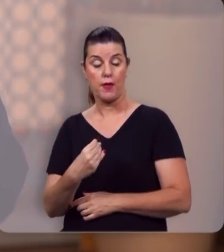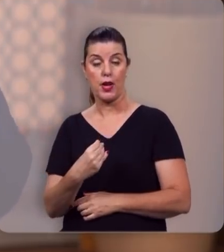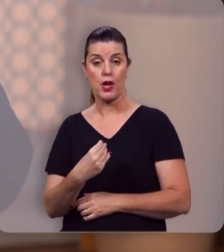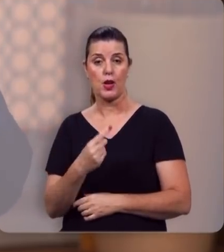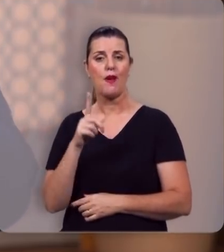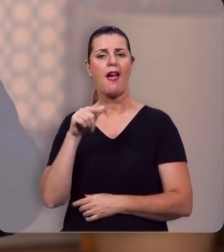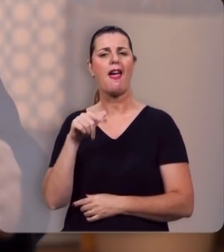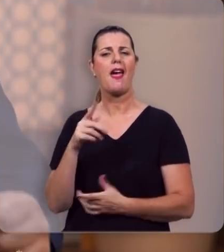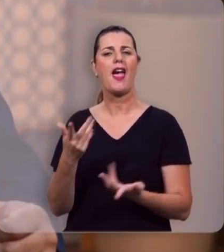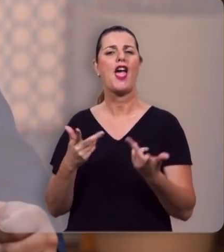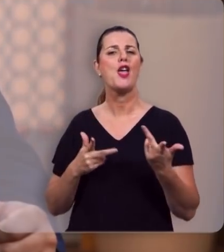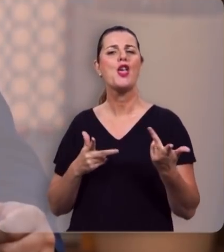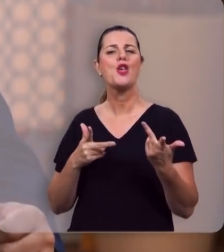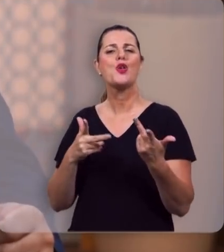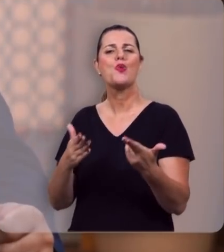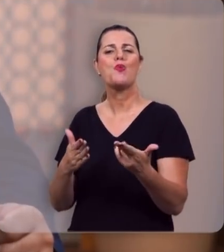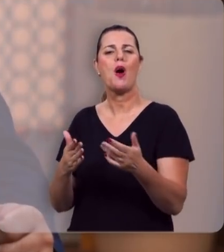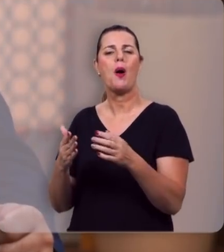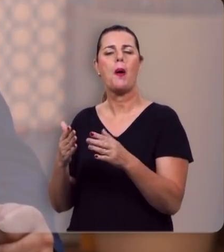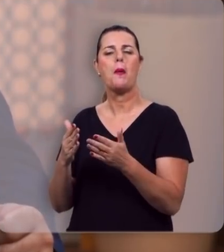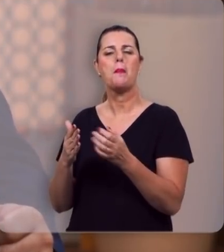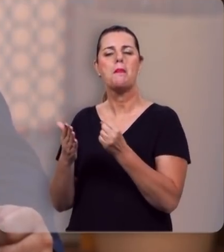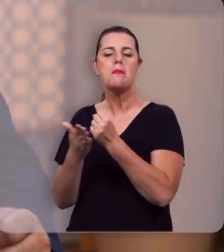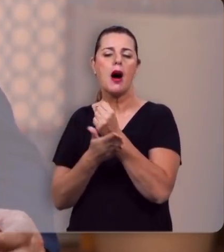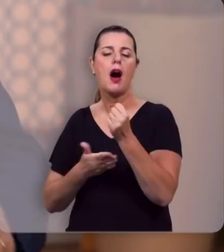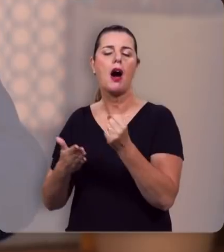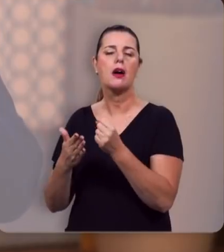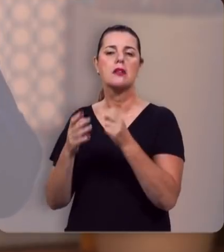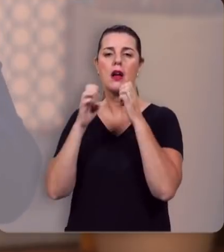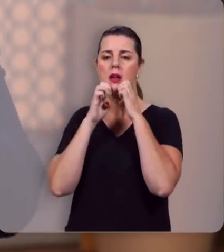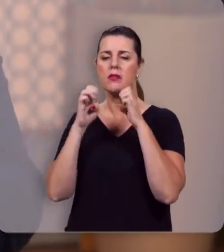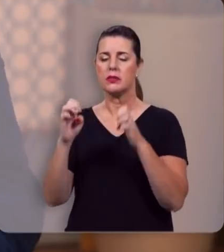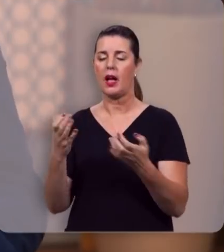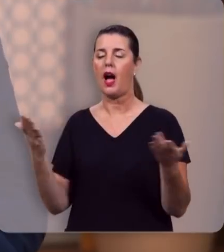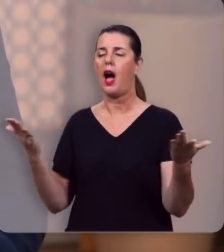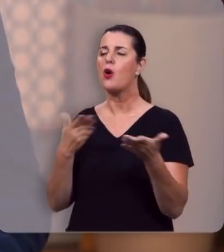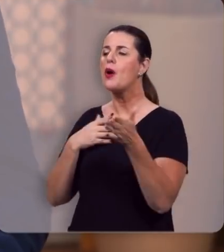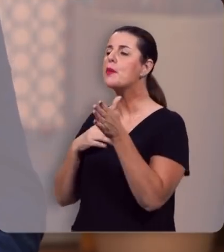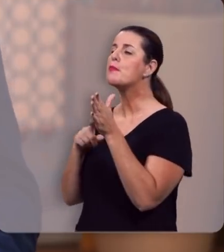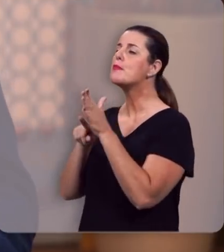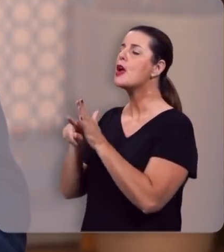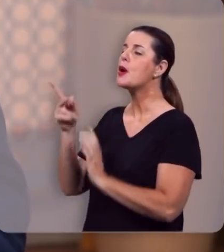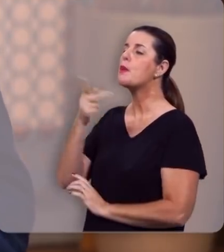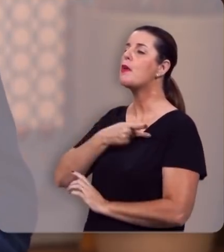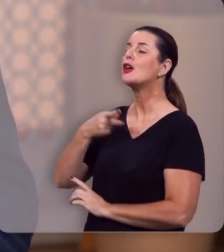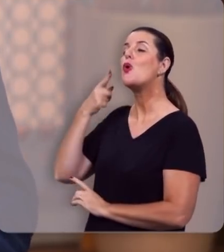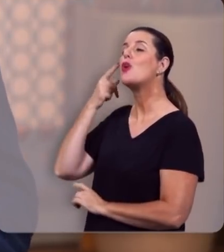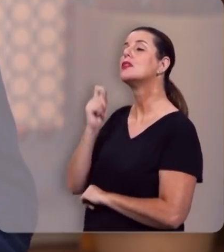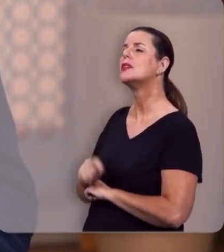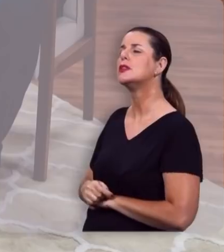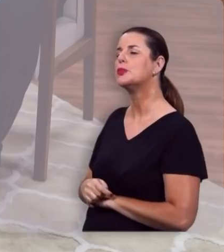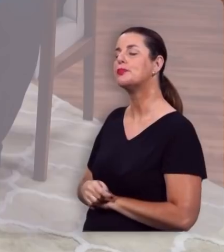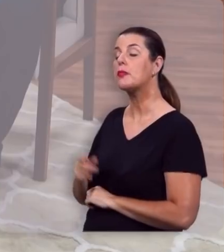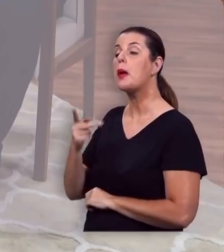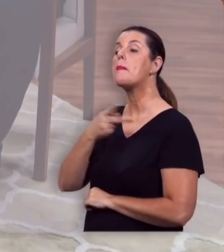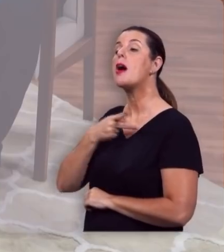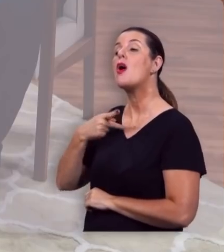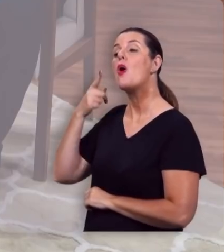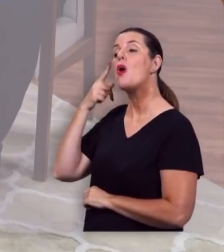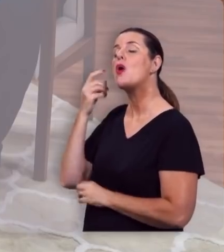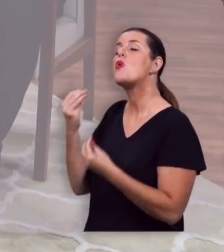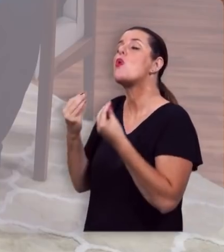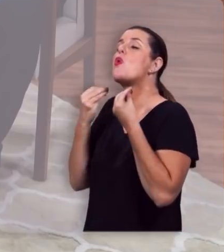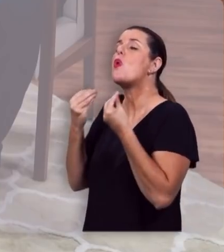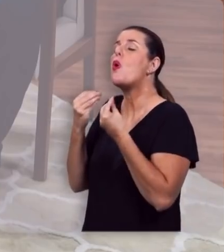filhos é que esse relacionamento seja fundamentado no Evangelho. E agora eu vou fazer a pergunta ao pastor Rodrigo. Pastor Rodrigo, como